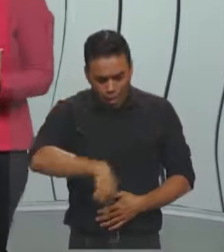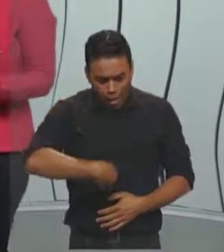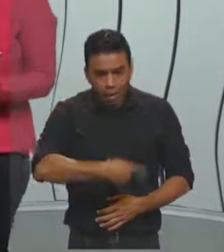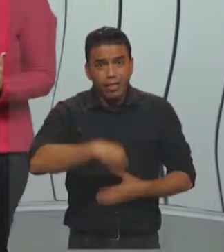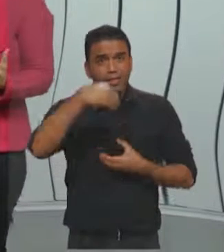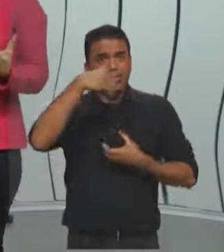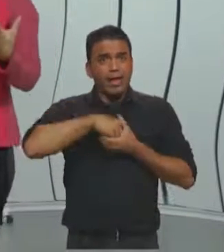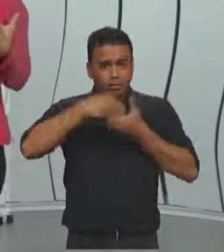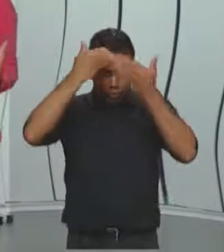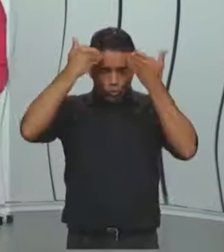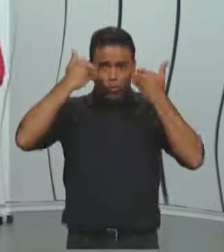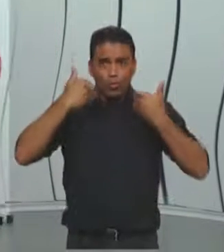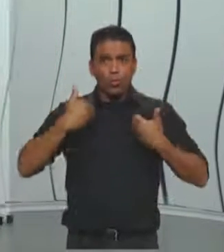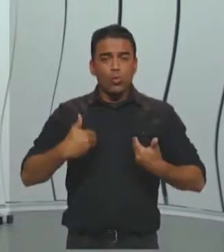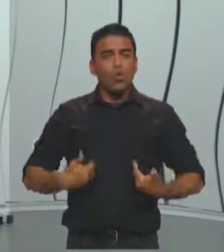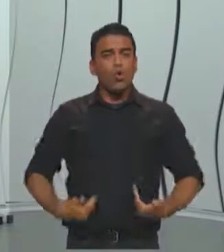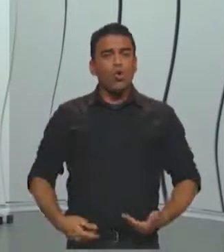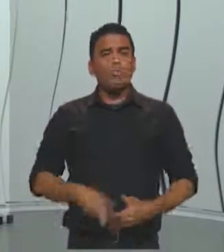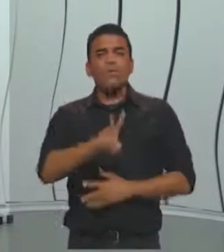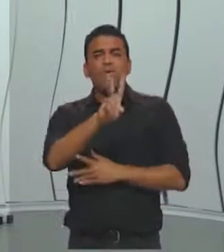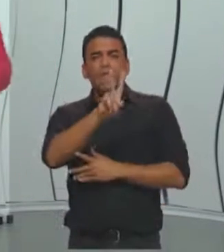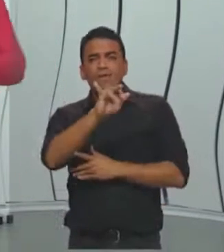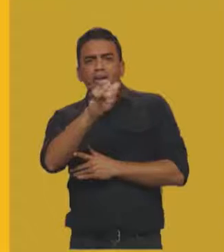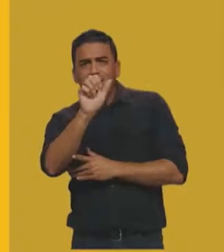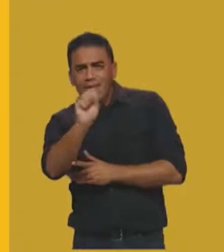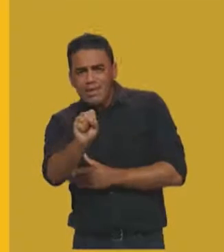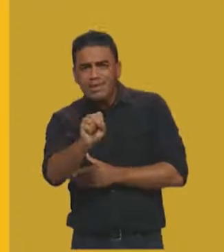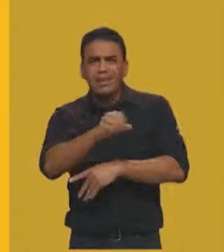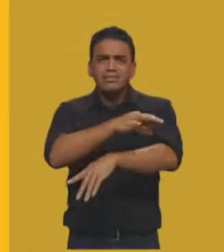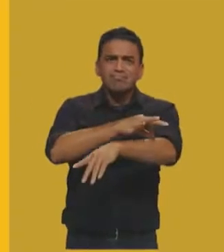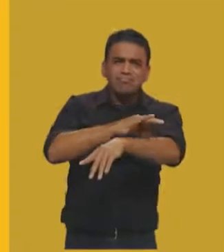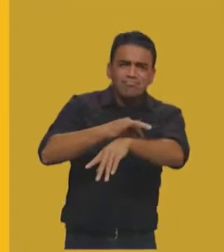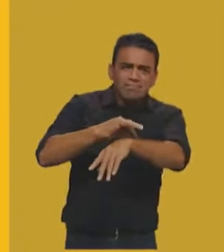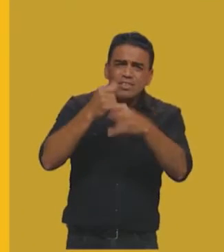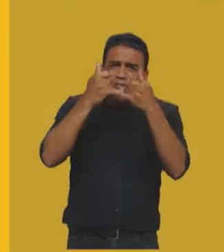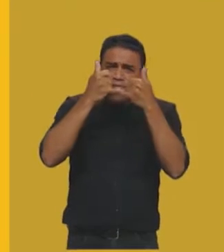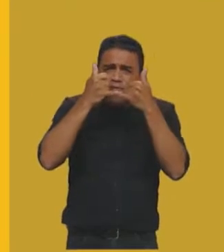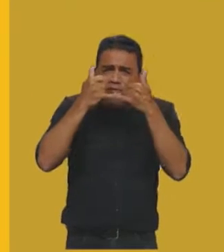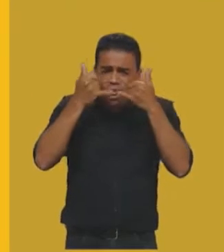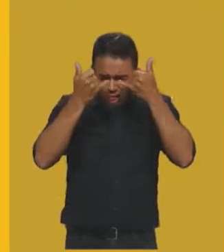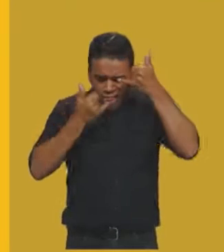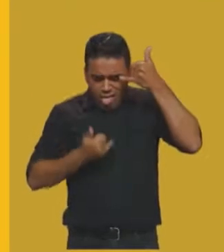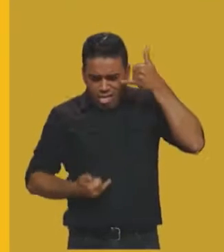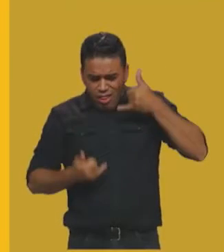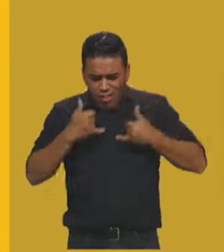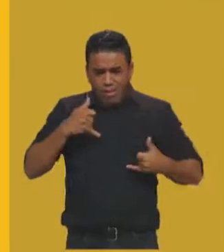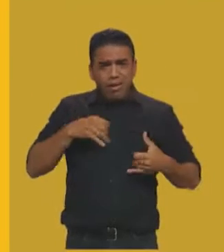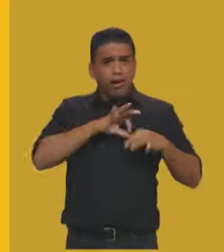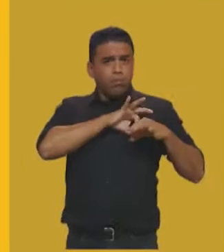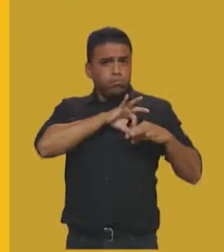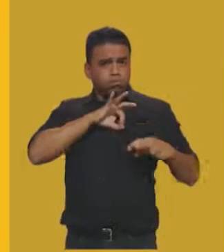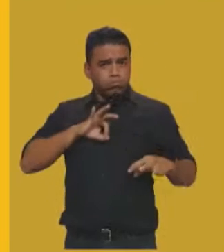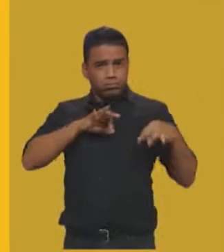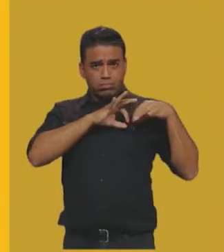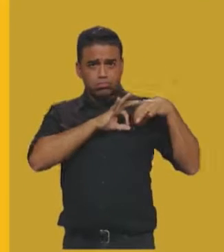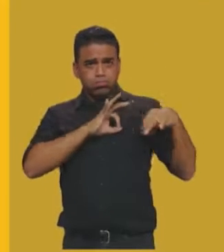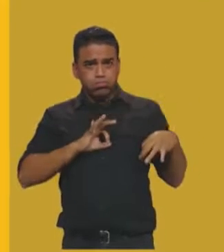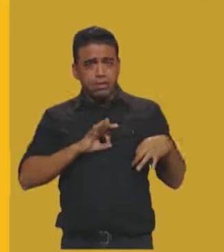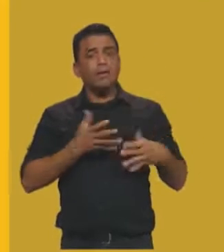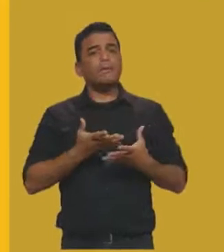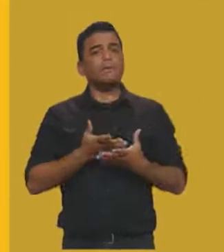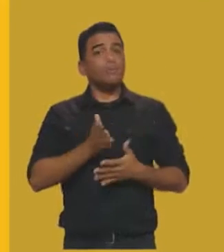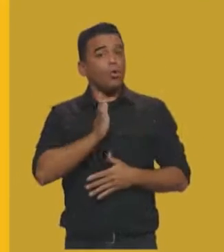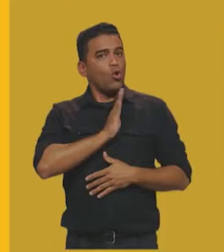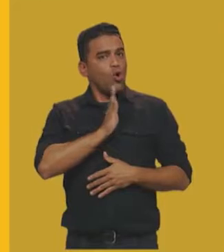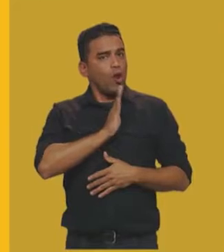dentro das nossas veias, dentro dos nossos capilares, dentro das nossas artérias. O coração,